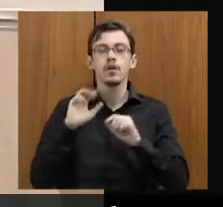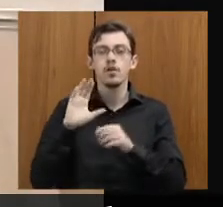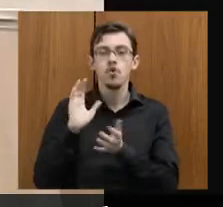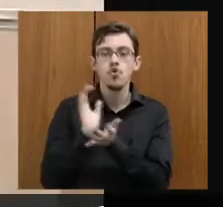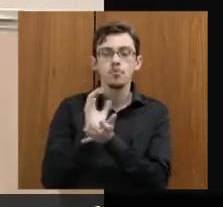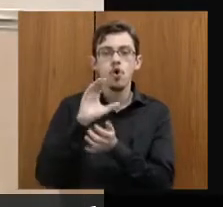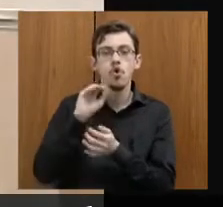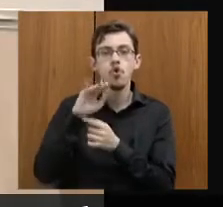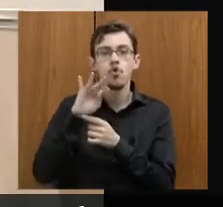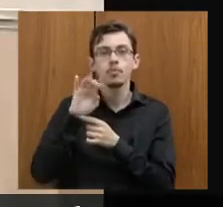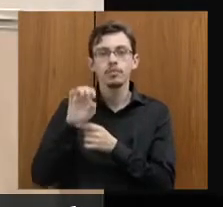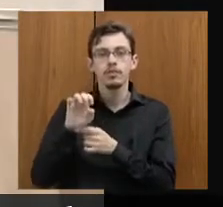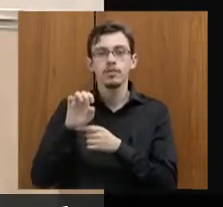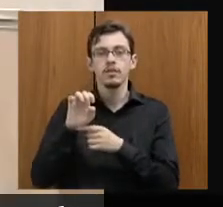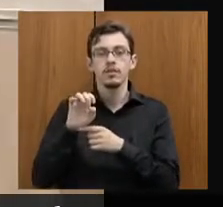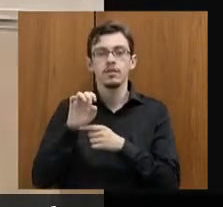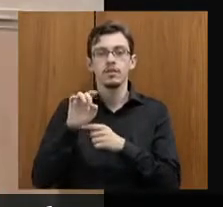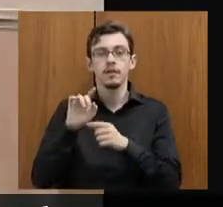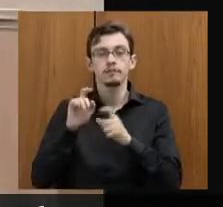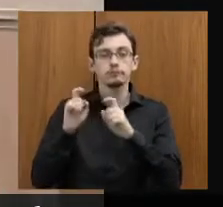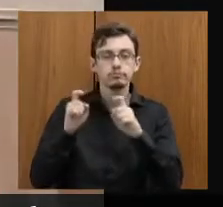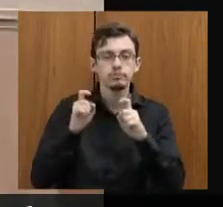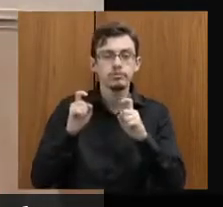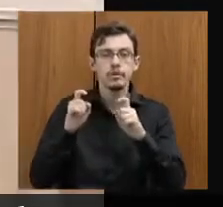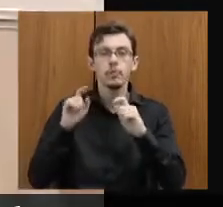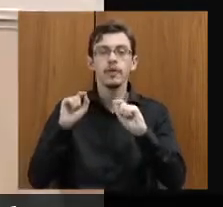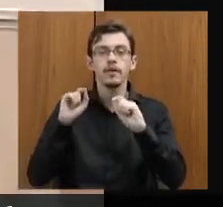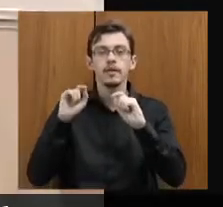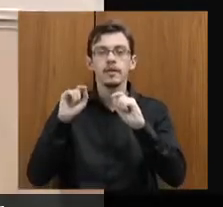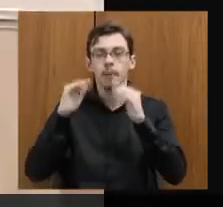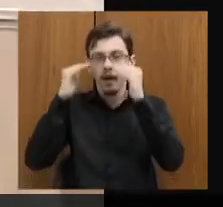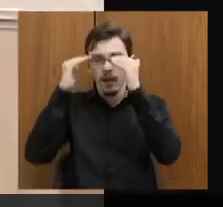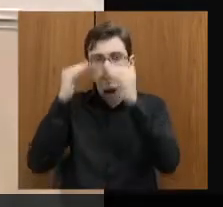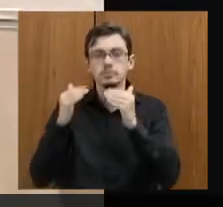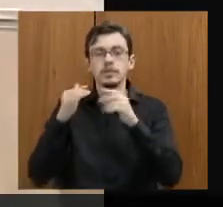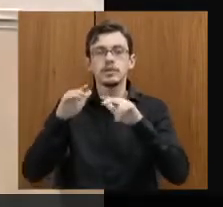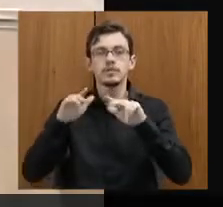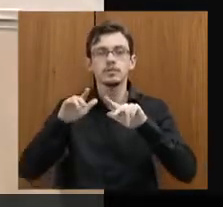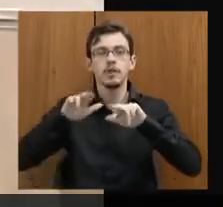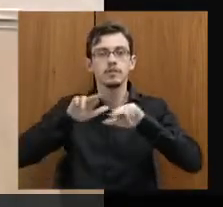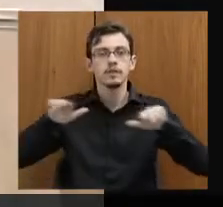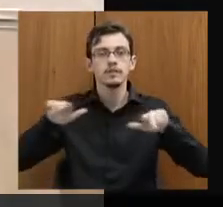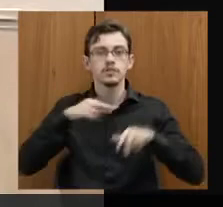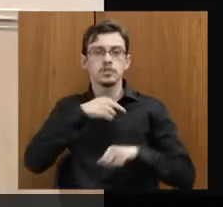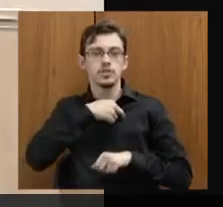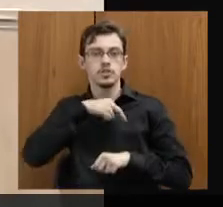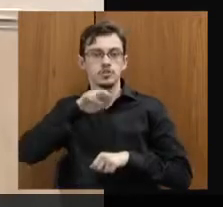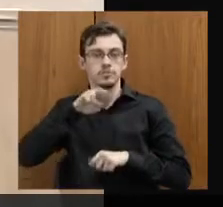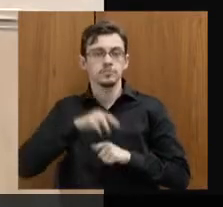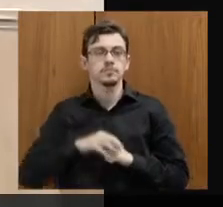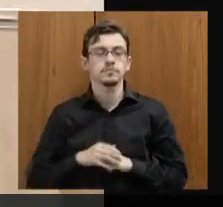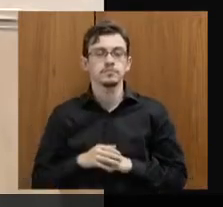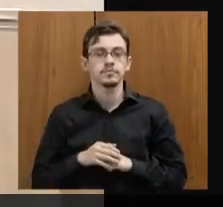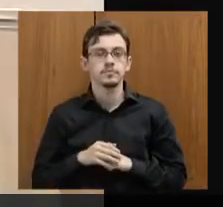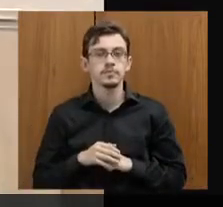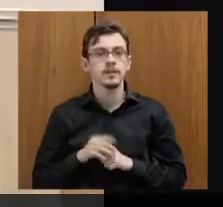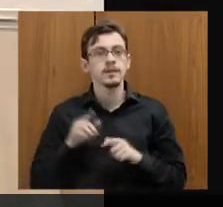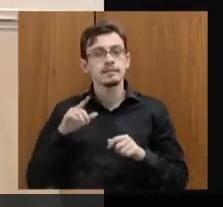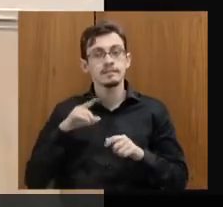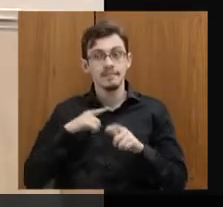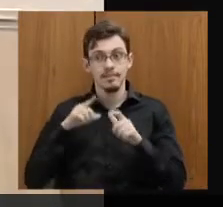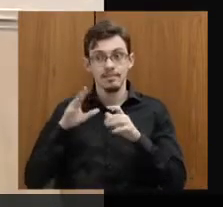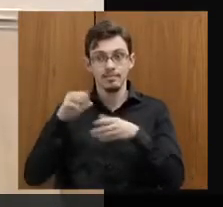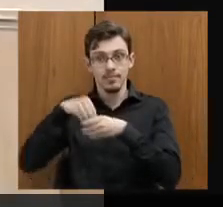de respeito à diversidade Religiosa e também tem é no seu no seu na sua composição né